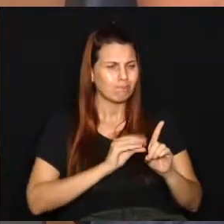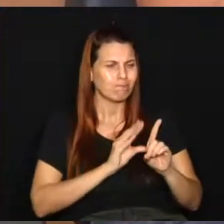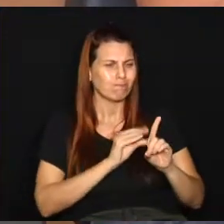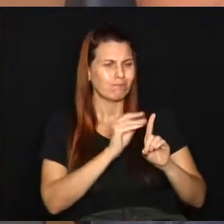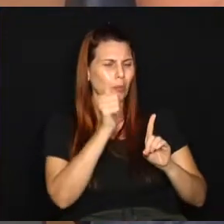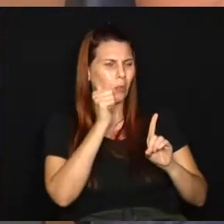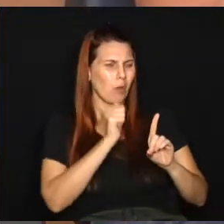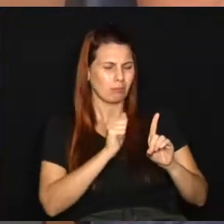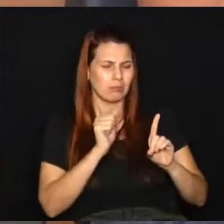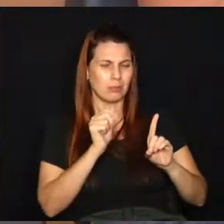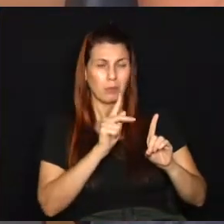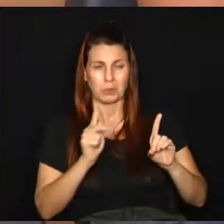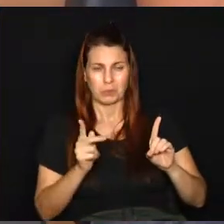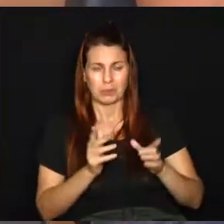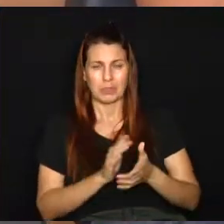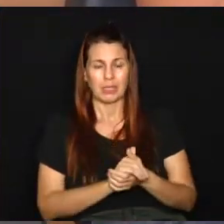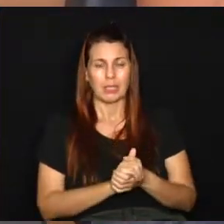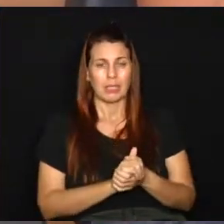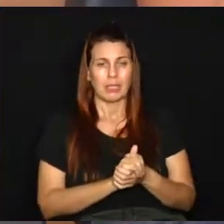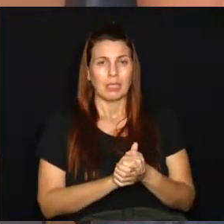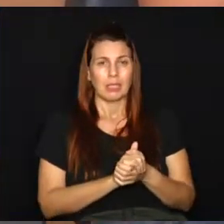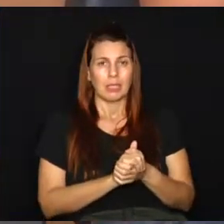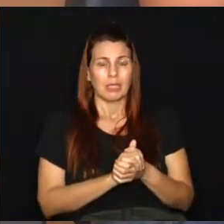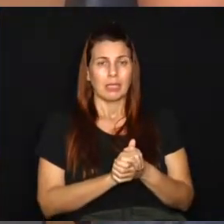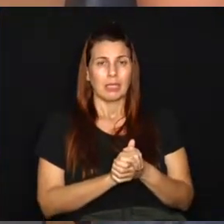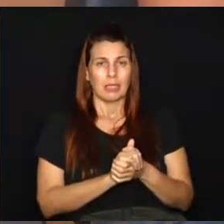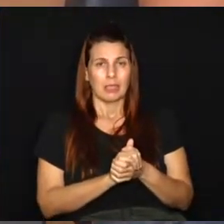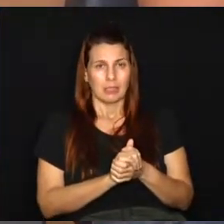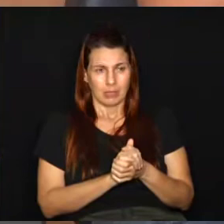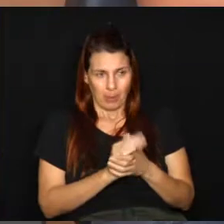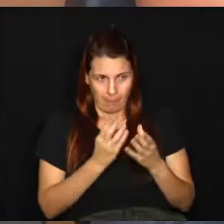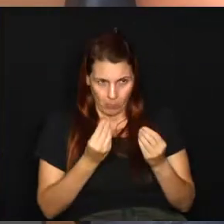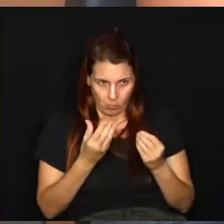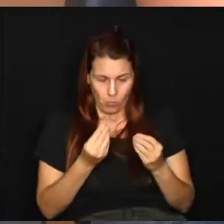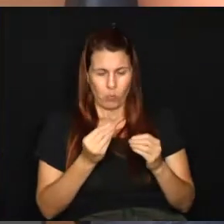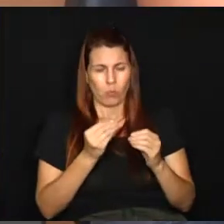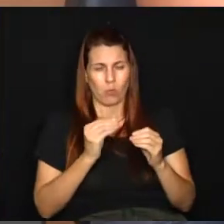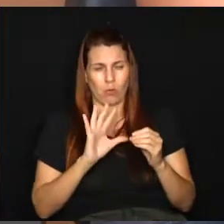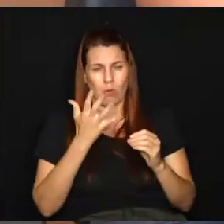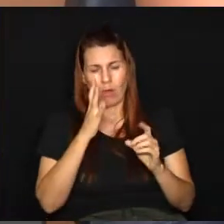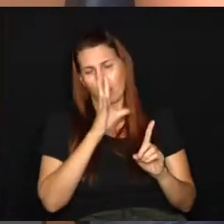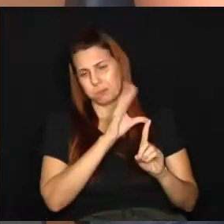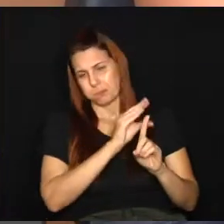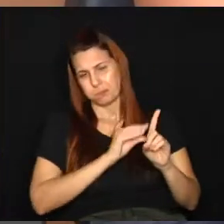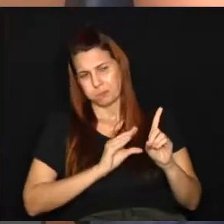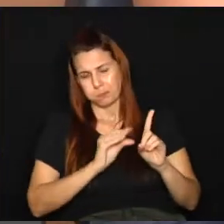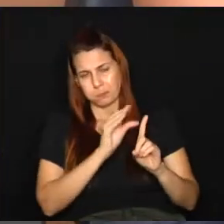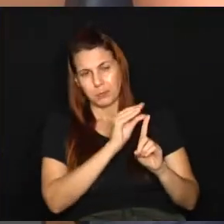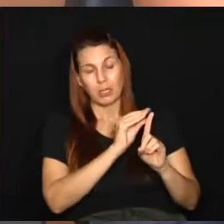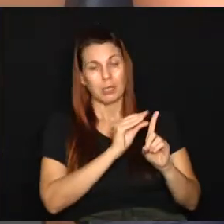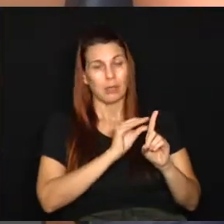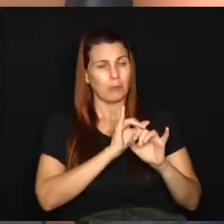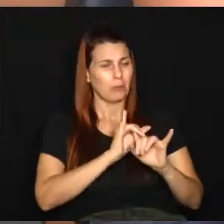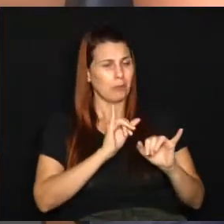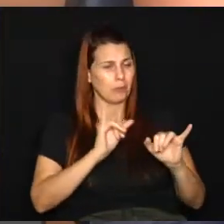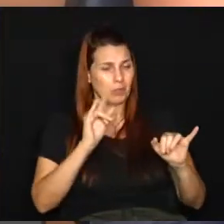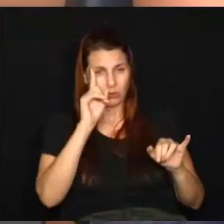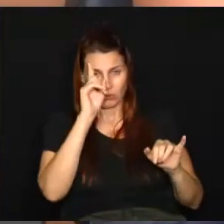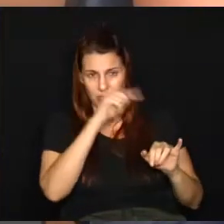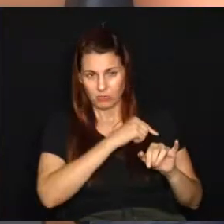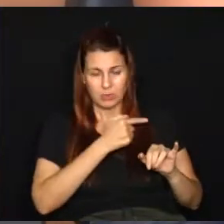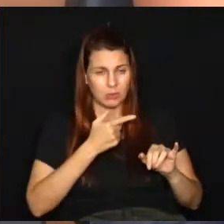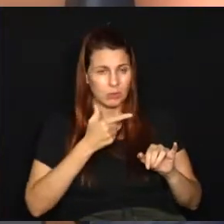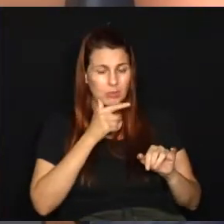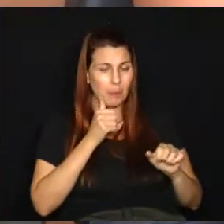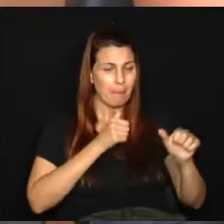dos professores. Muitos casos de assédio são relatados e a gente tem uma grande dificuldade de conseguir mover ações nesse